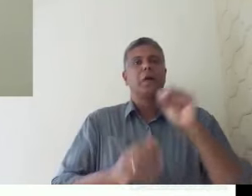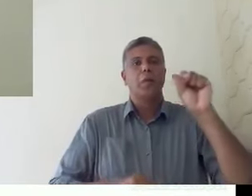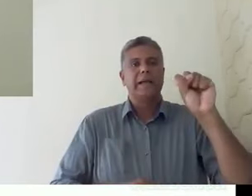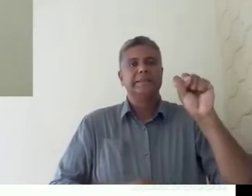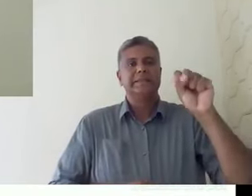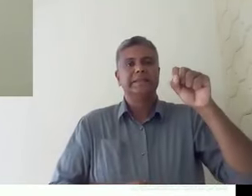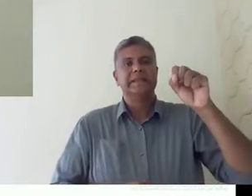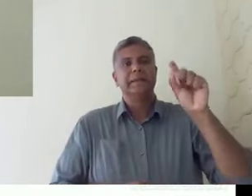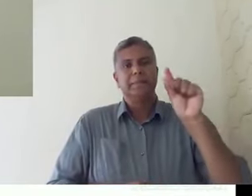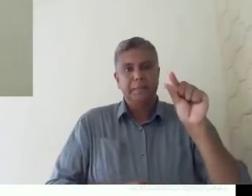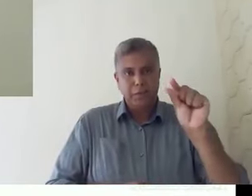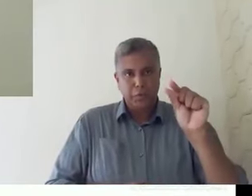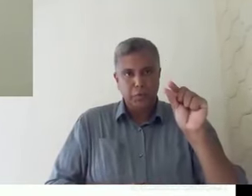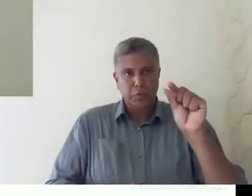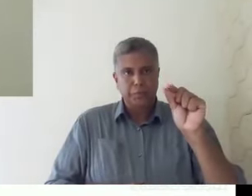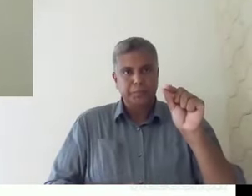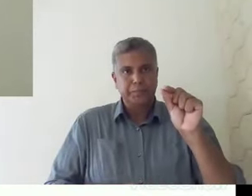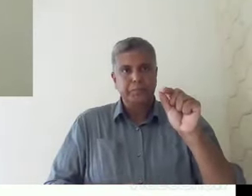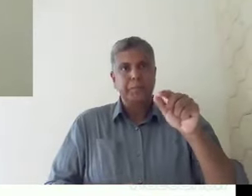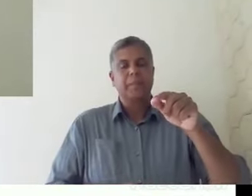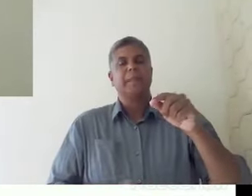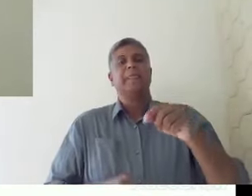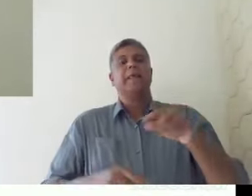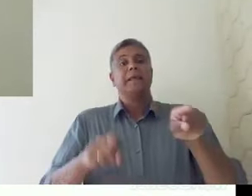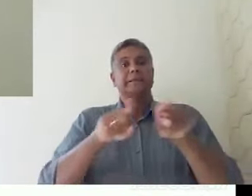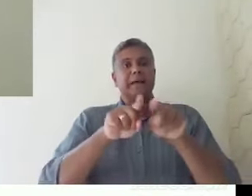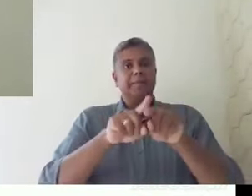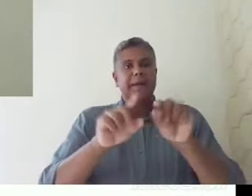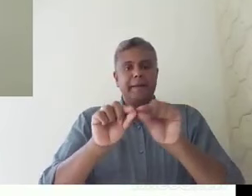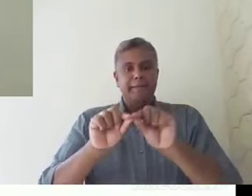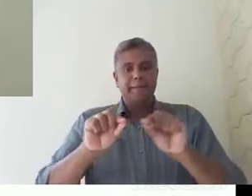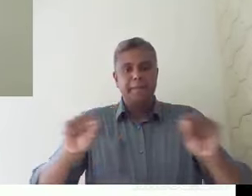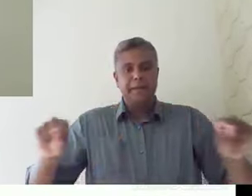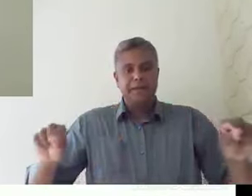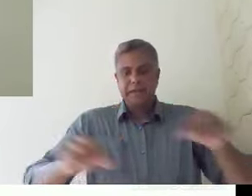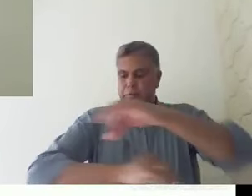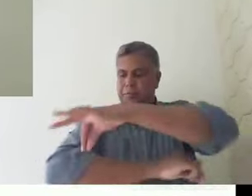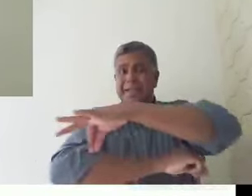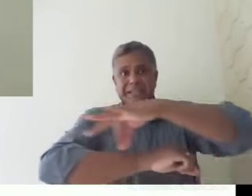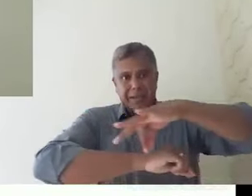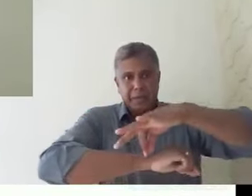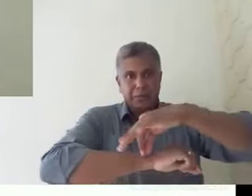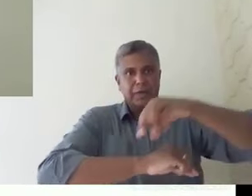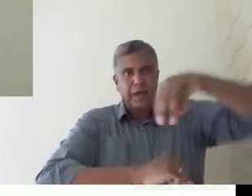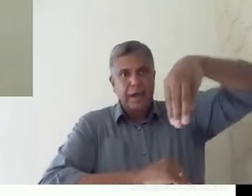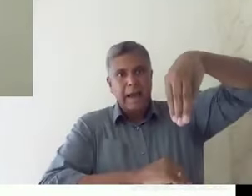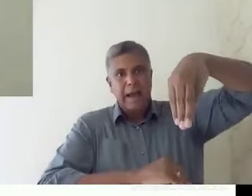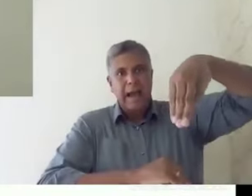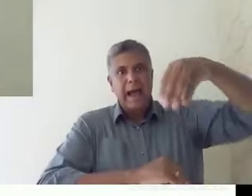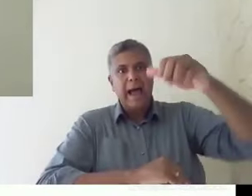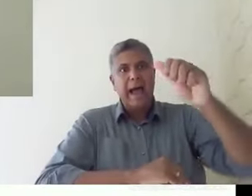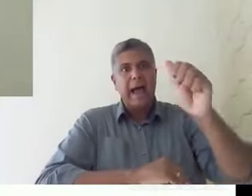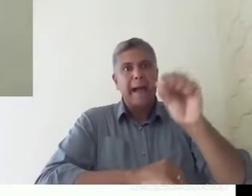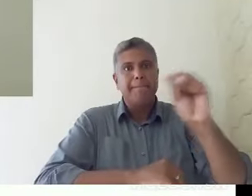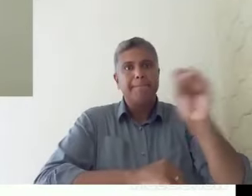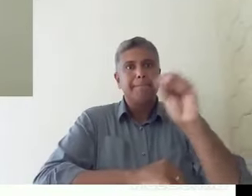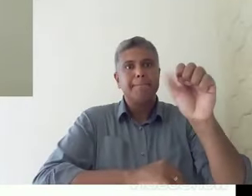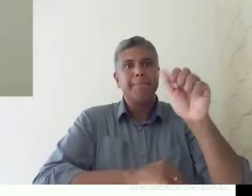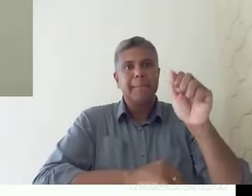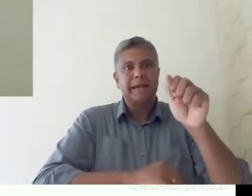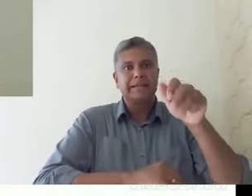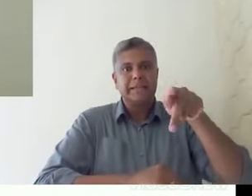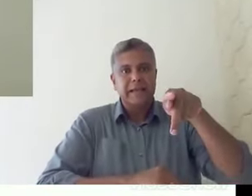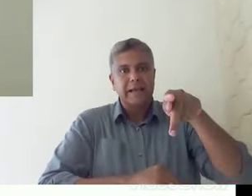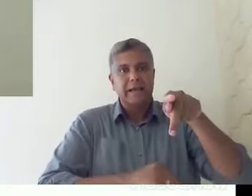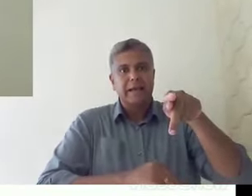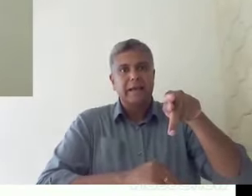gente mede em quilograma e o símbolo é o K do quilo e o G do